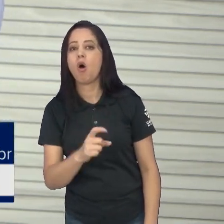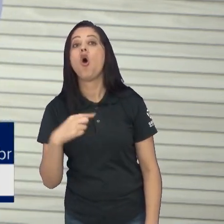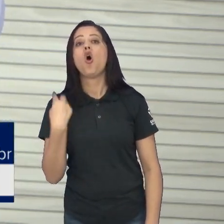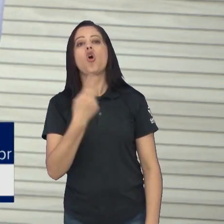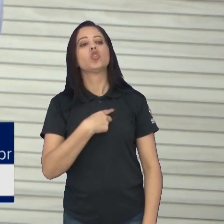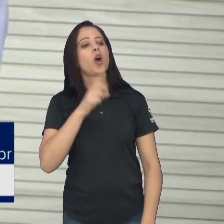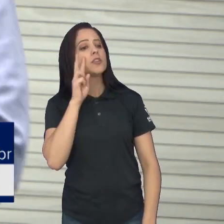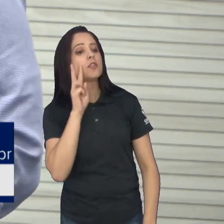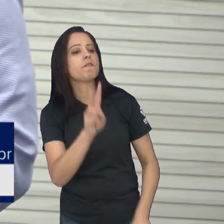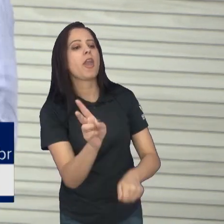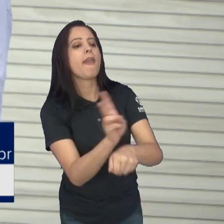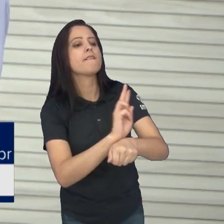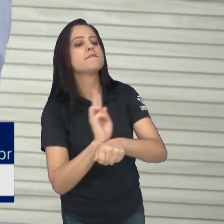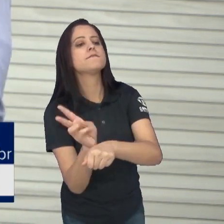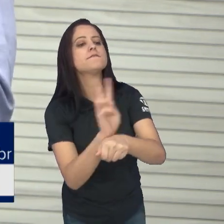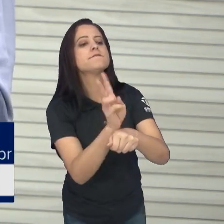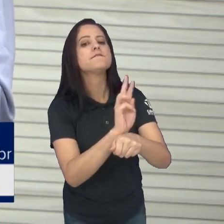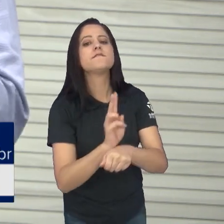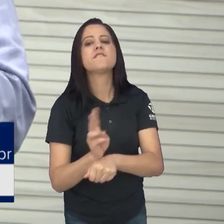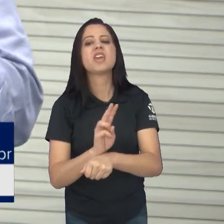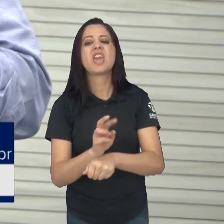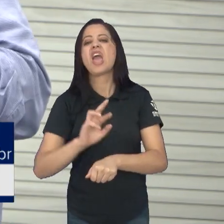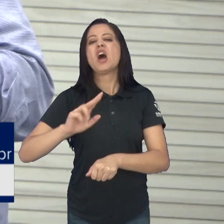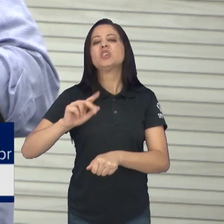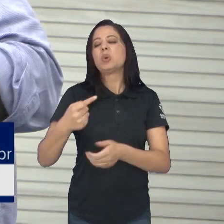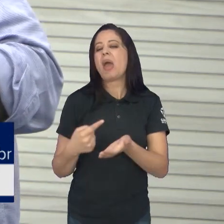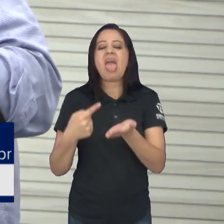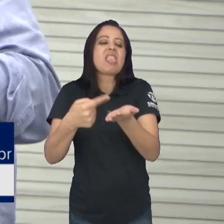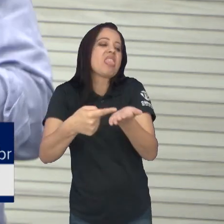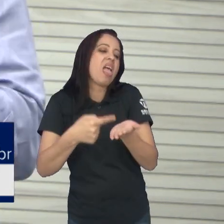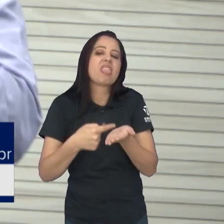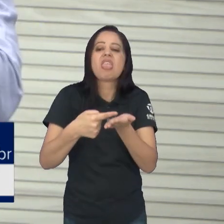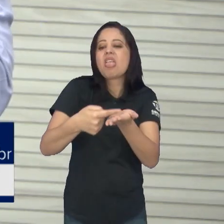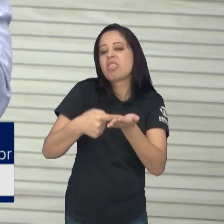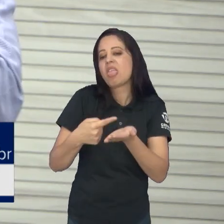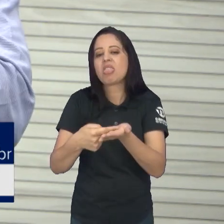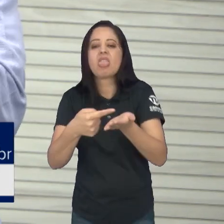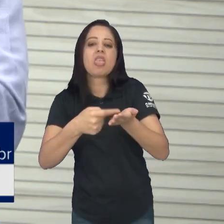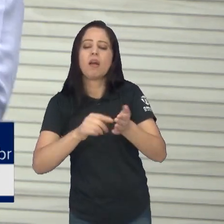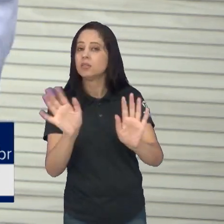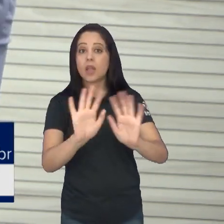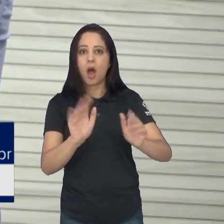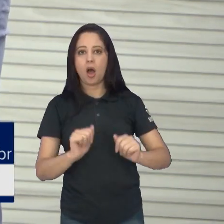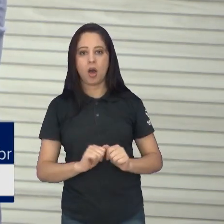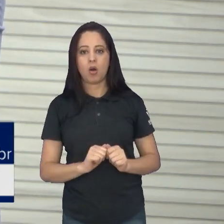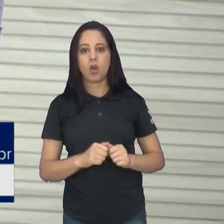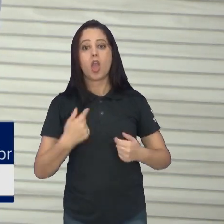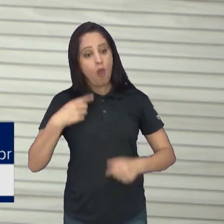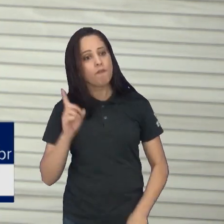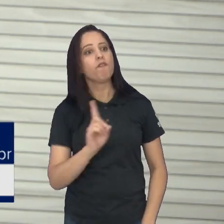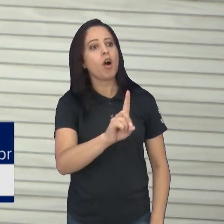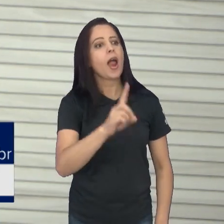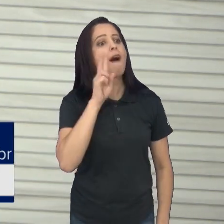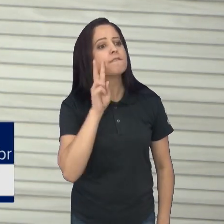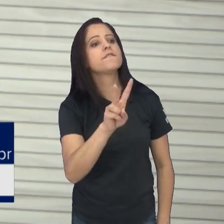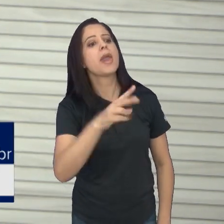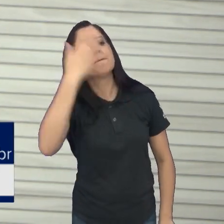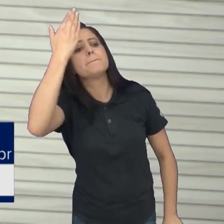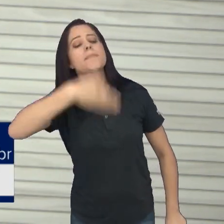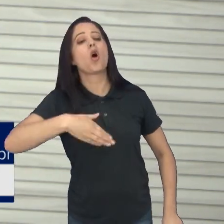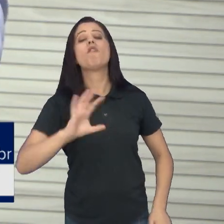estar presente no local, não fazendo joguinho político, vou trazer porque que eu quero mostrar, tirar na internet, não, eu quero ir lá. Quero ir lá e ver o que